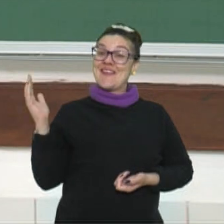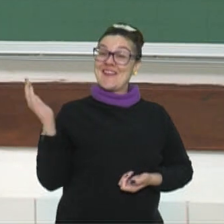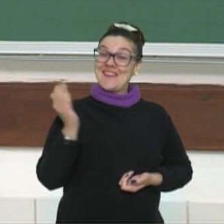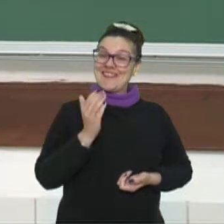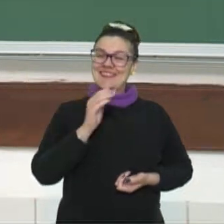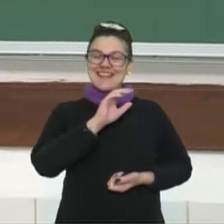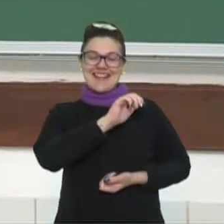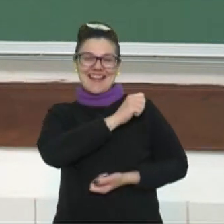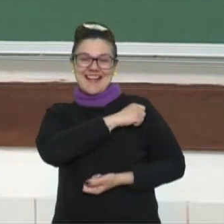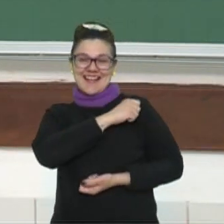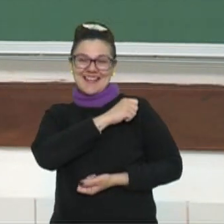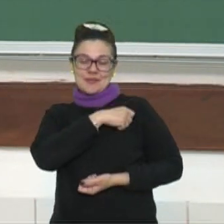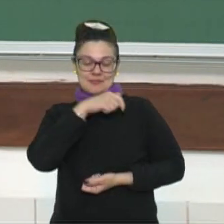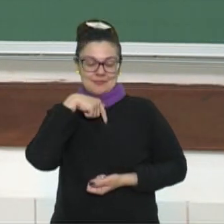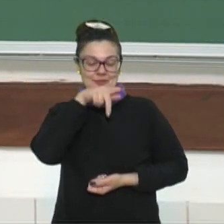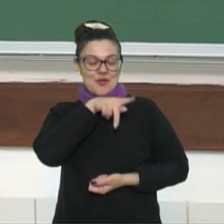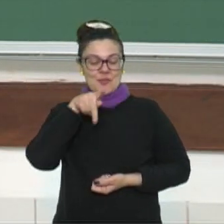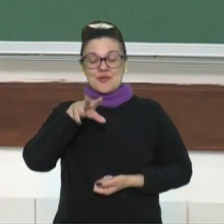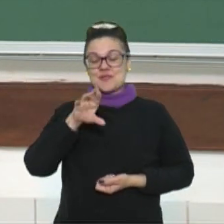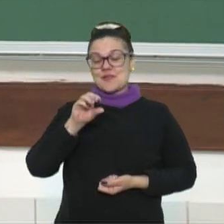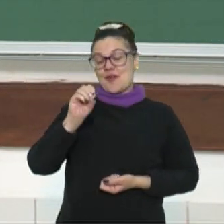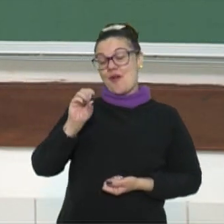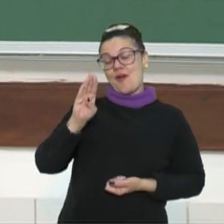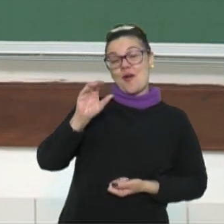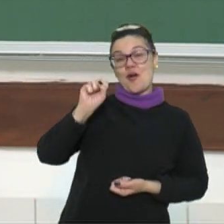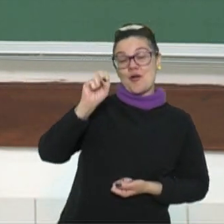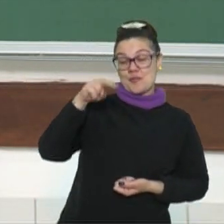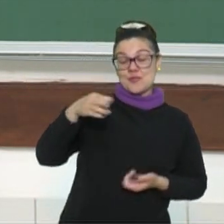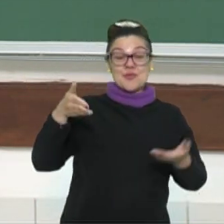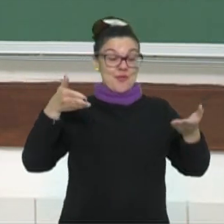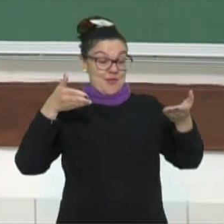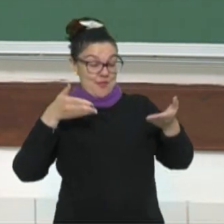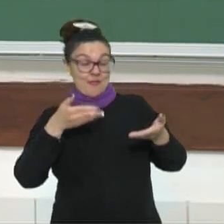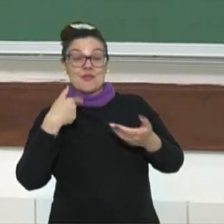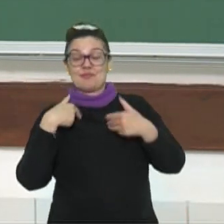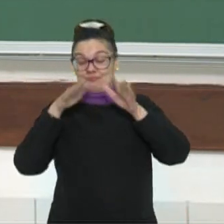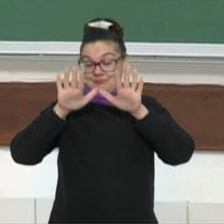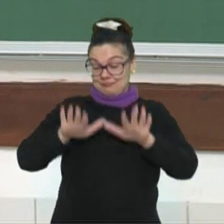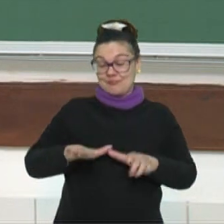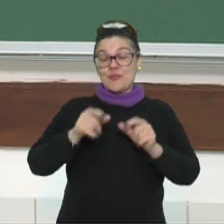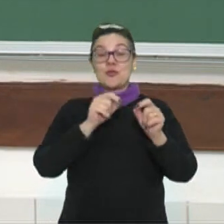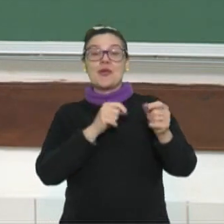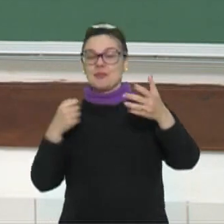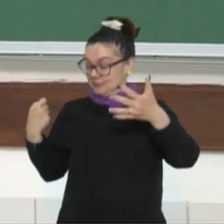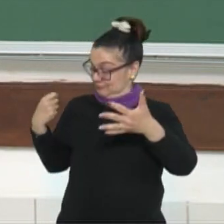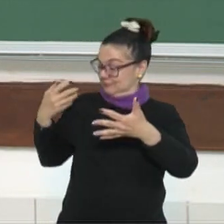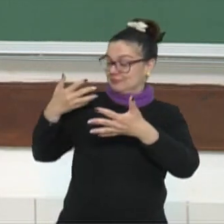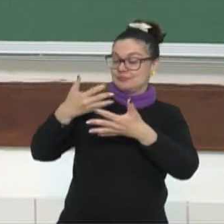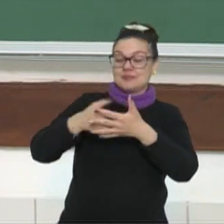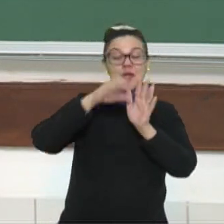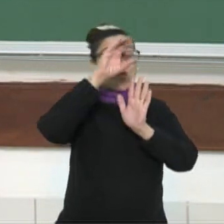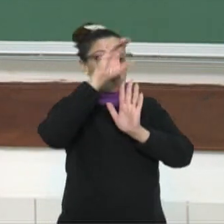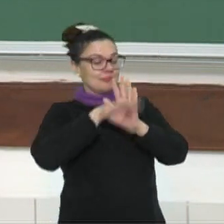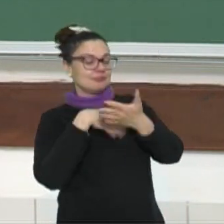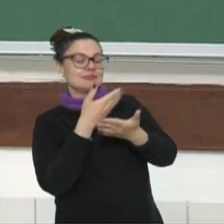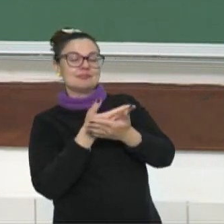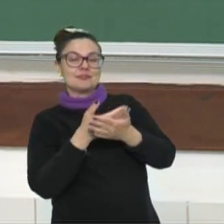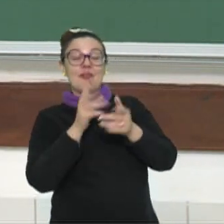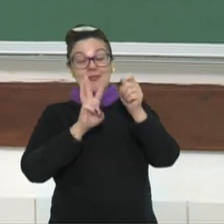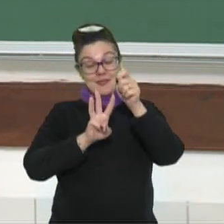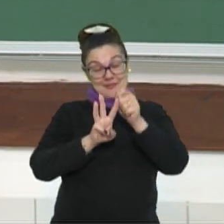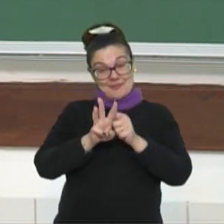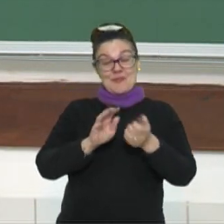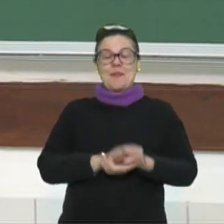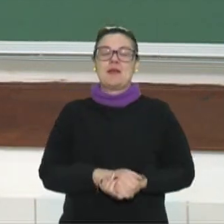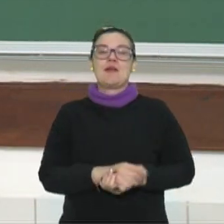Olá, estudante! Eu sou o professor Robson Mendonça e hoje estou aqui para retomar os conteúdos junto com você. Ou seja,